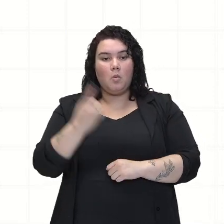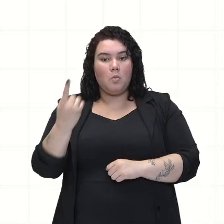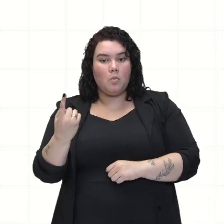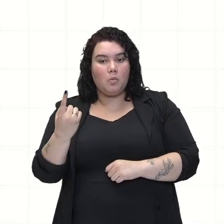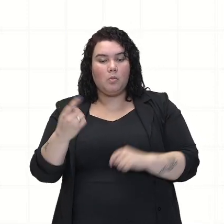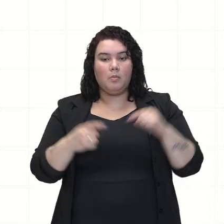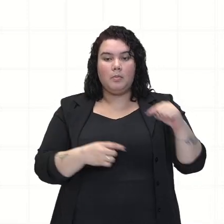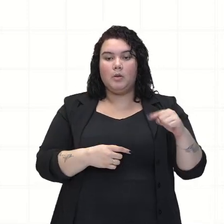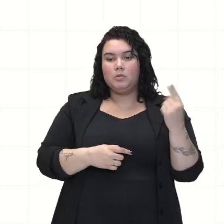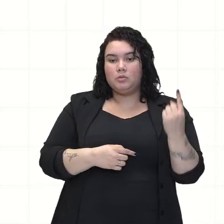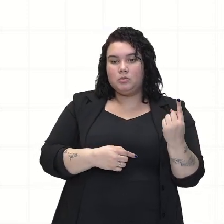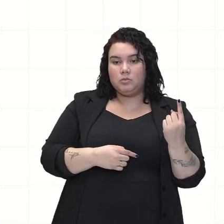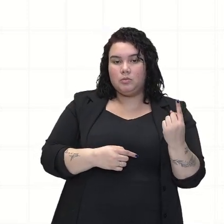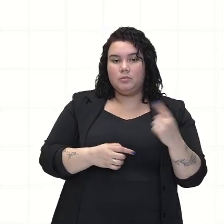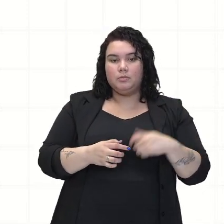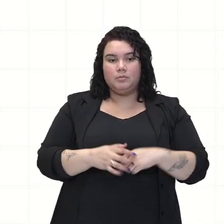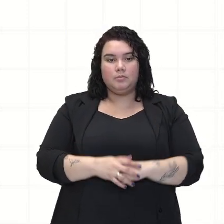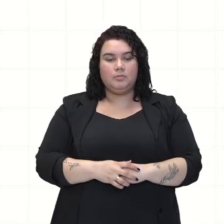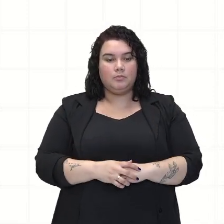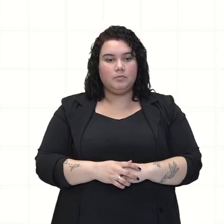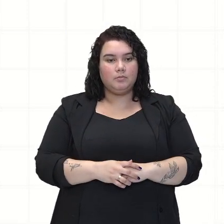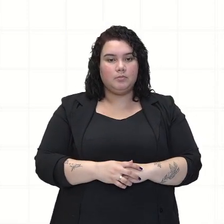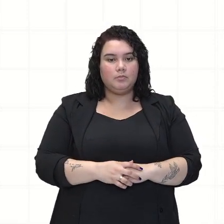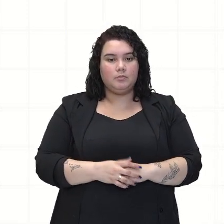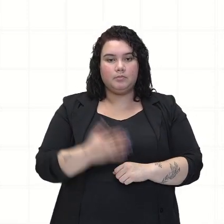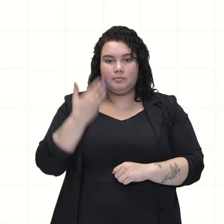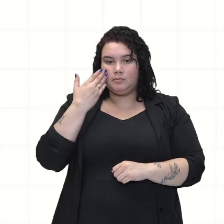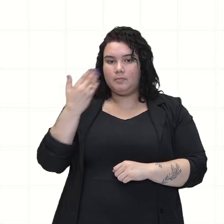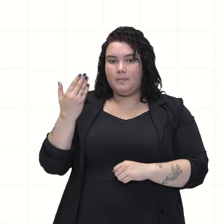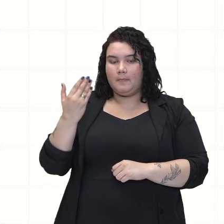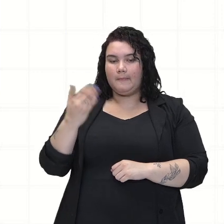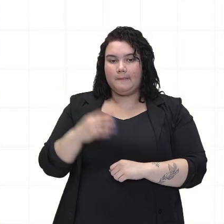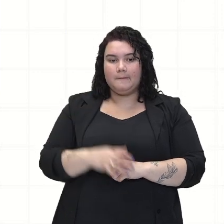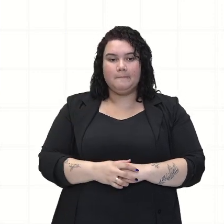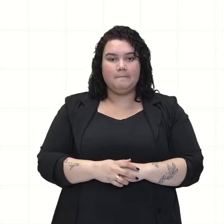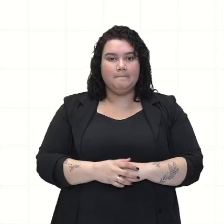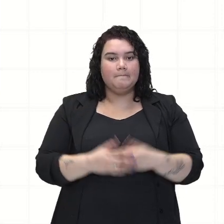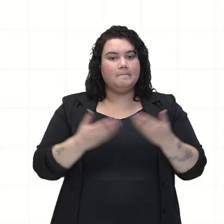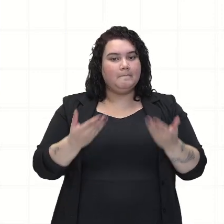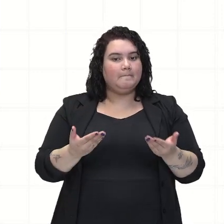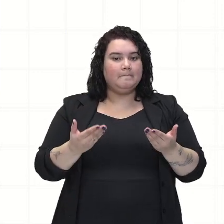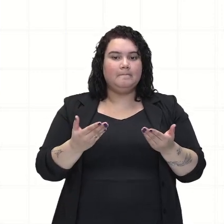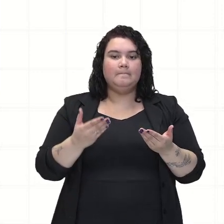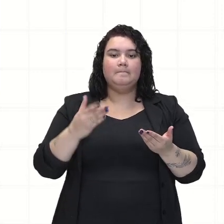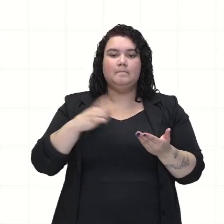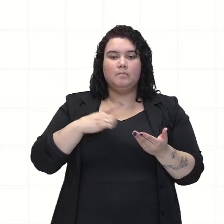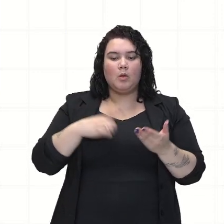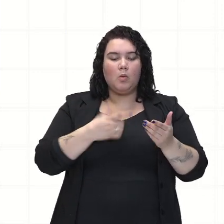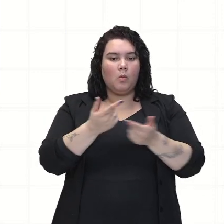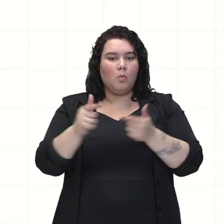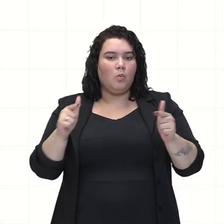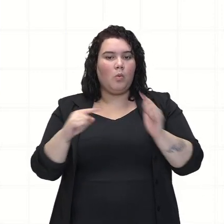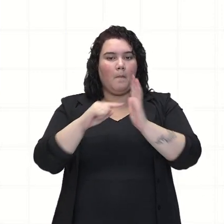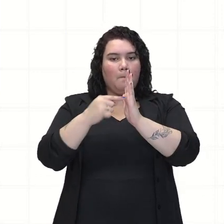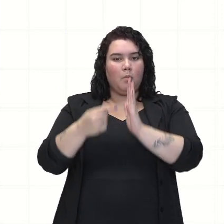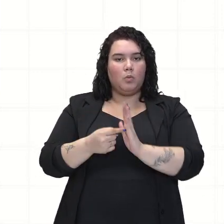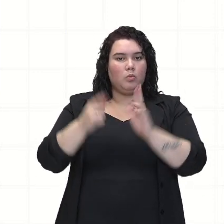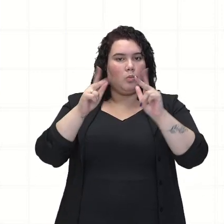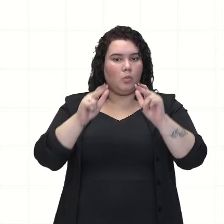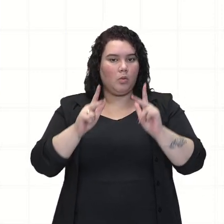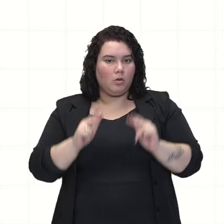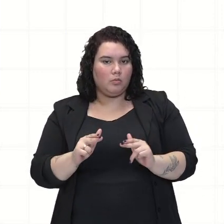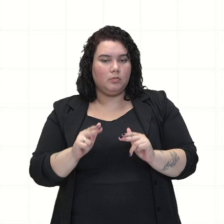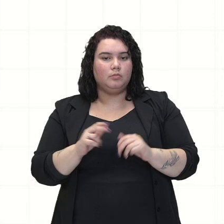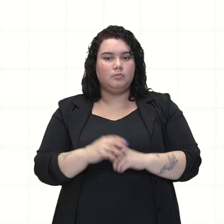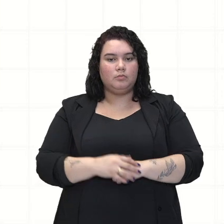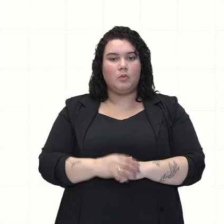-1, né, o nosso ponto B. E isso vai acontecer com os outros pontos, né? Ó,